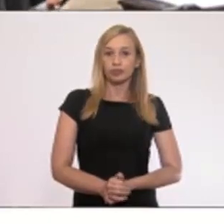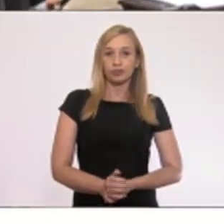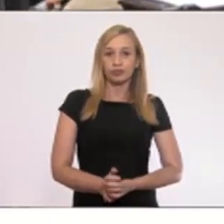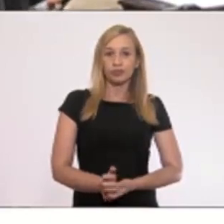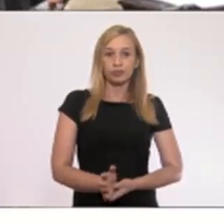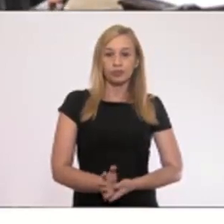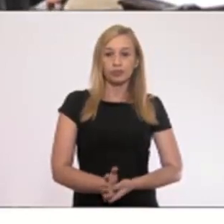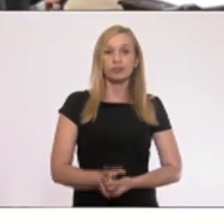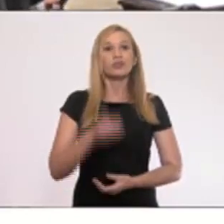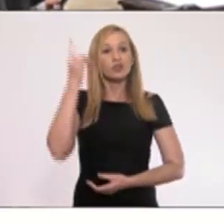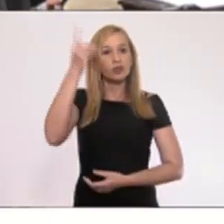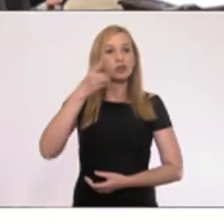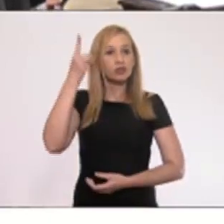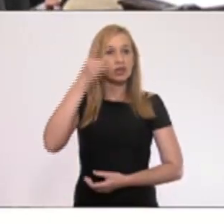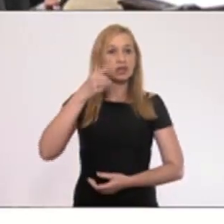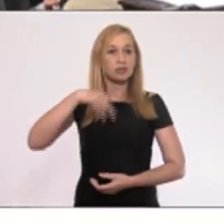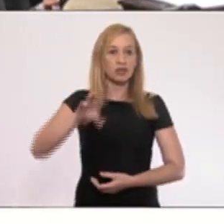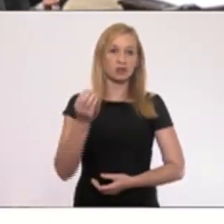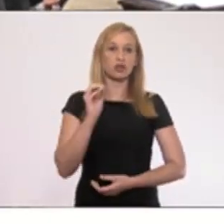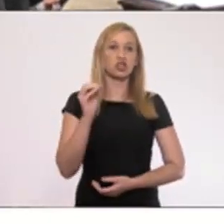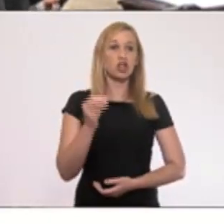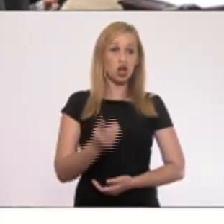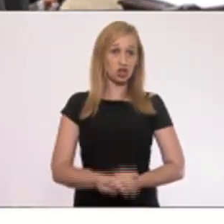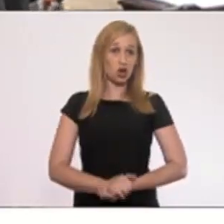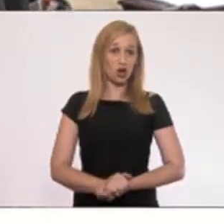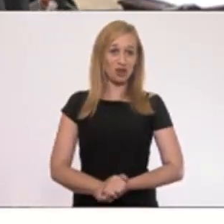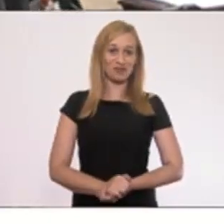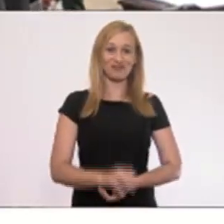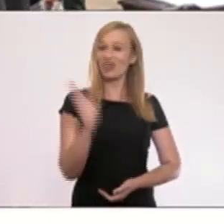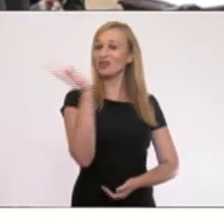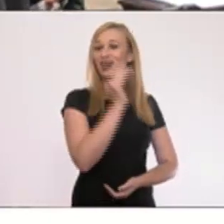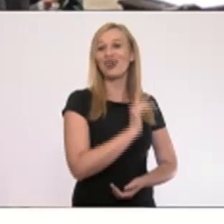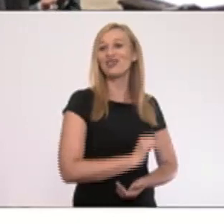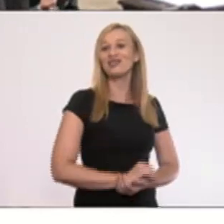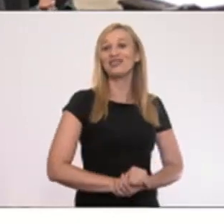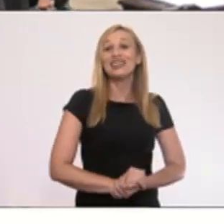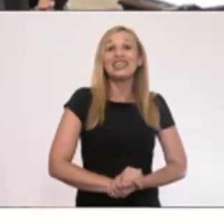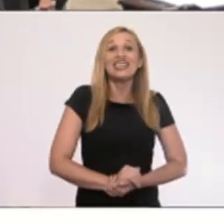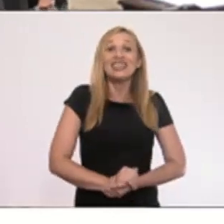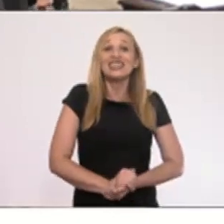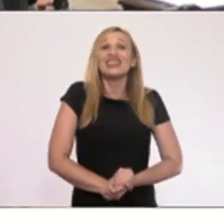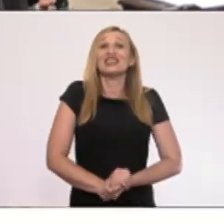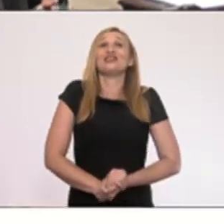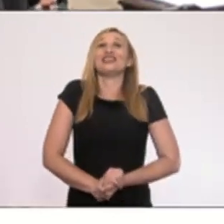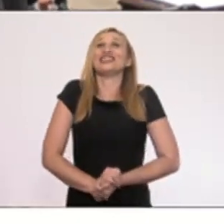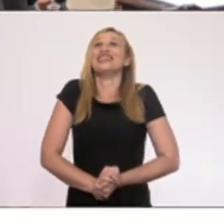Então, chamo o deputado Márcio Pacheco para emitir o parecer, por favor.